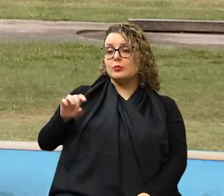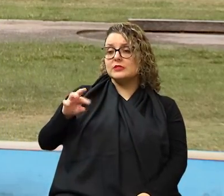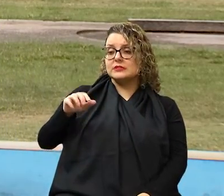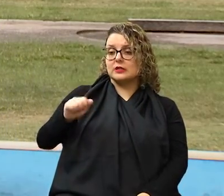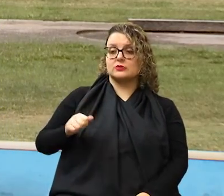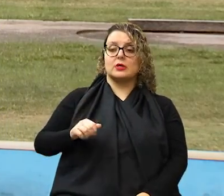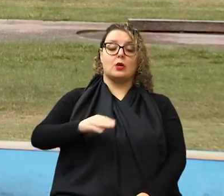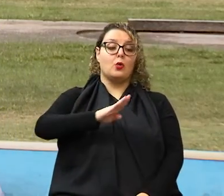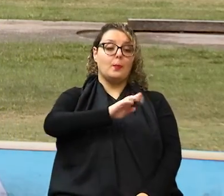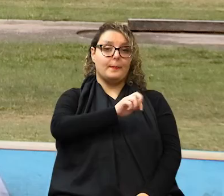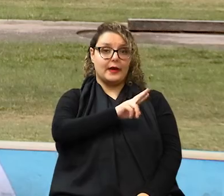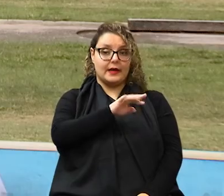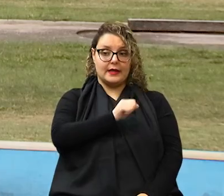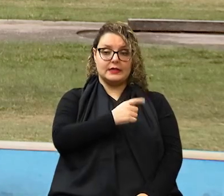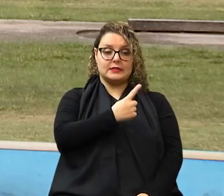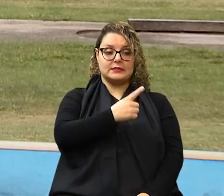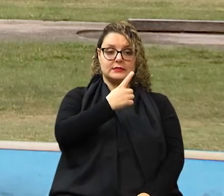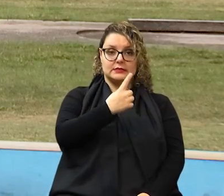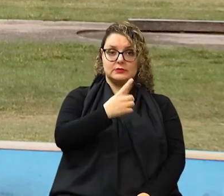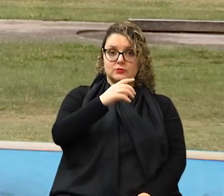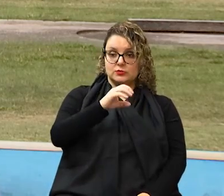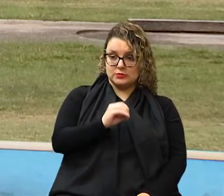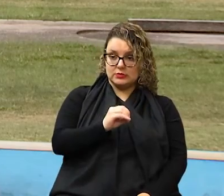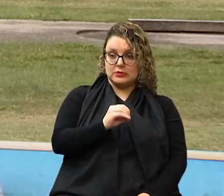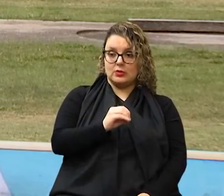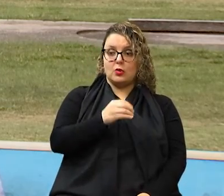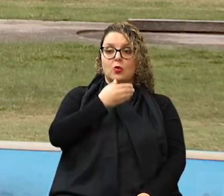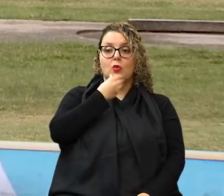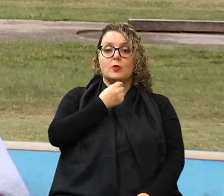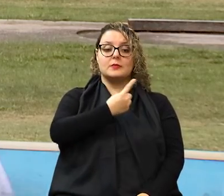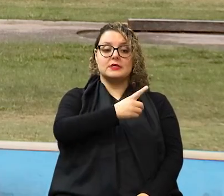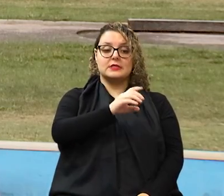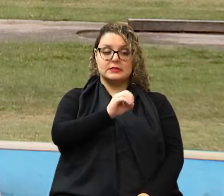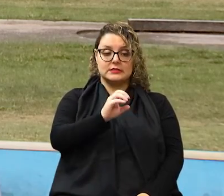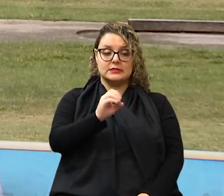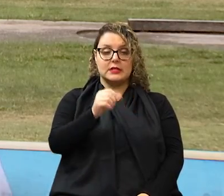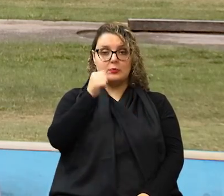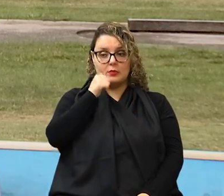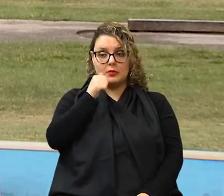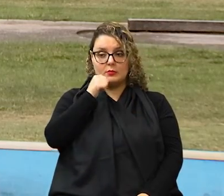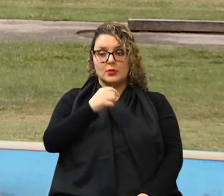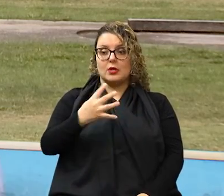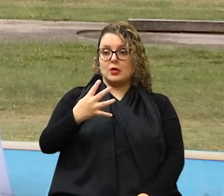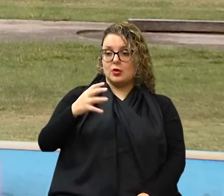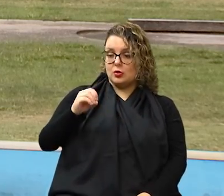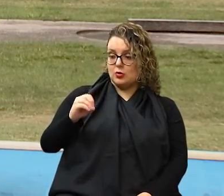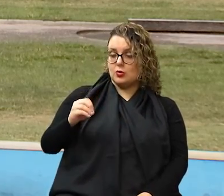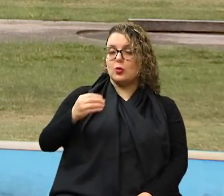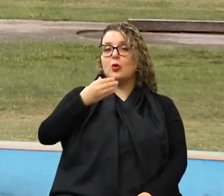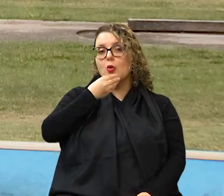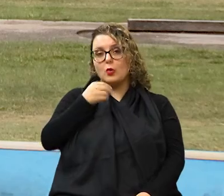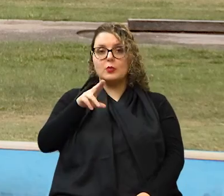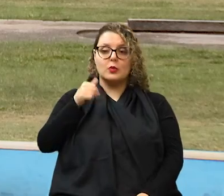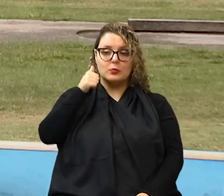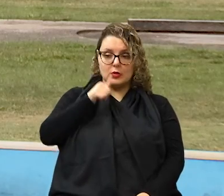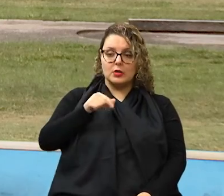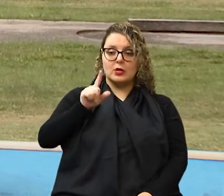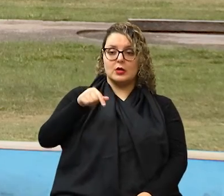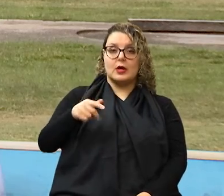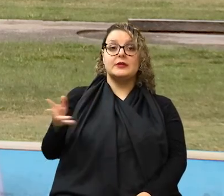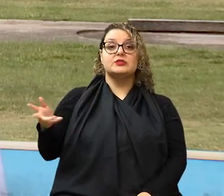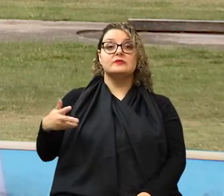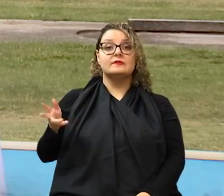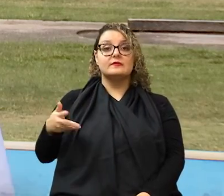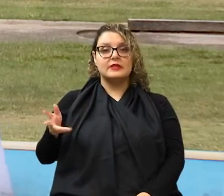barreiras, as provas com barreiras, 110 com barreiras para os homens, 100 para mulheres e 400 tanto para homem quanto para mulher,